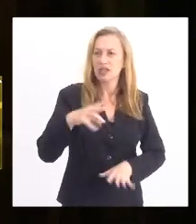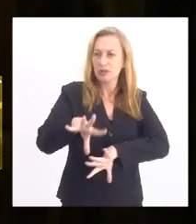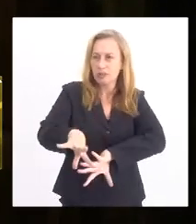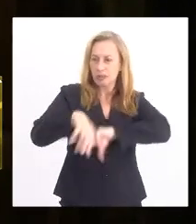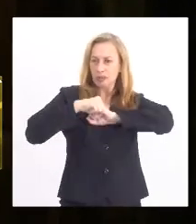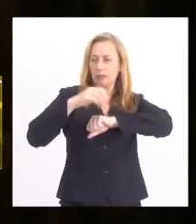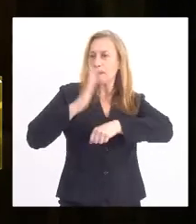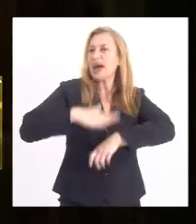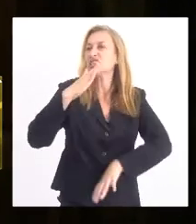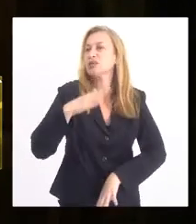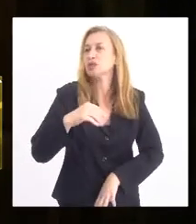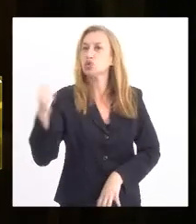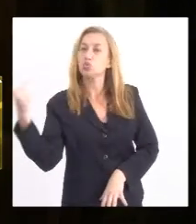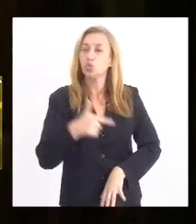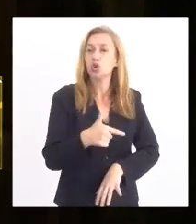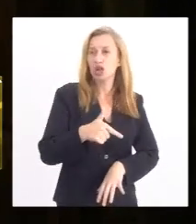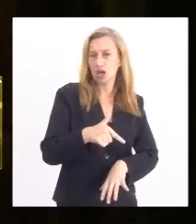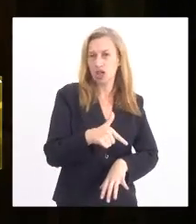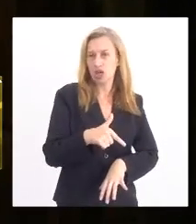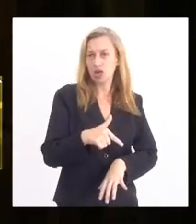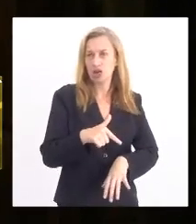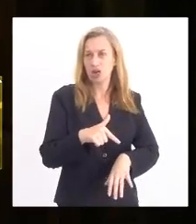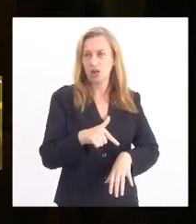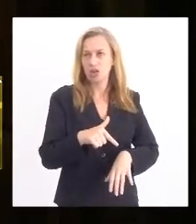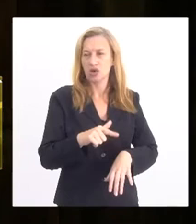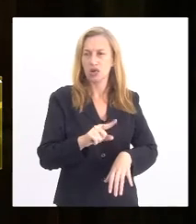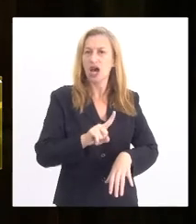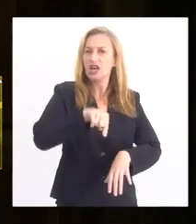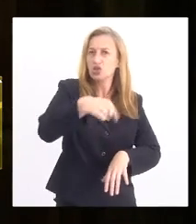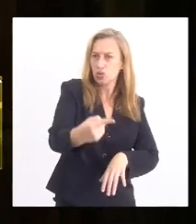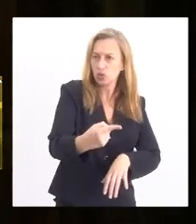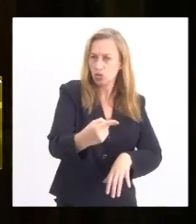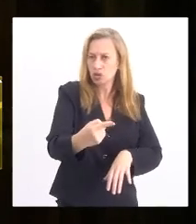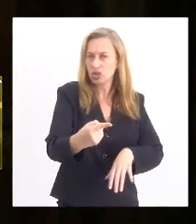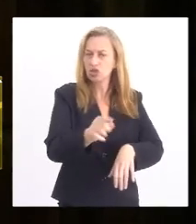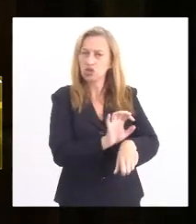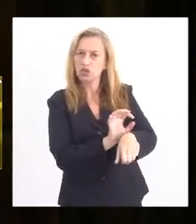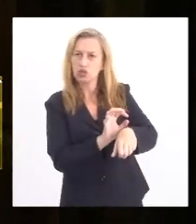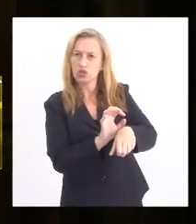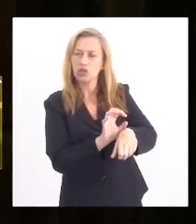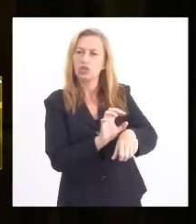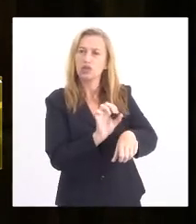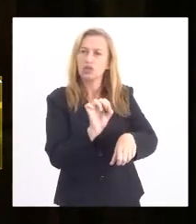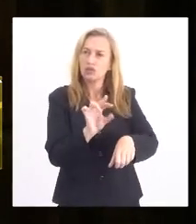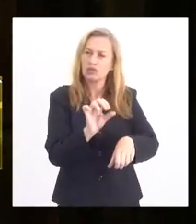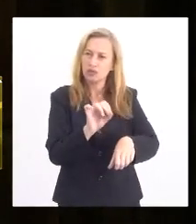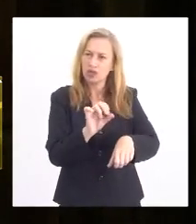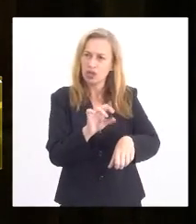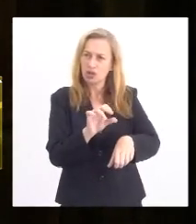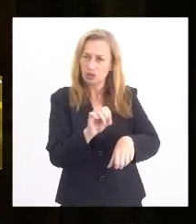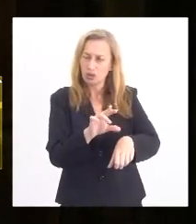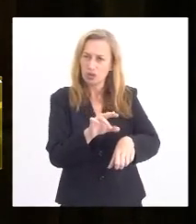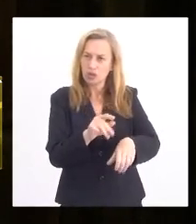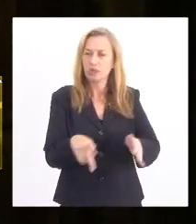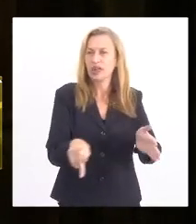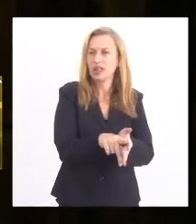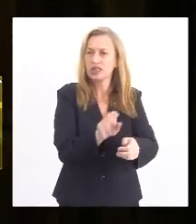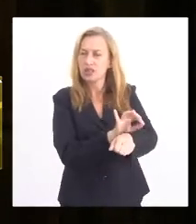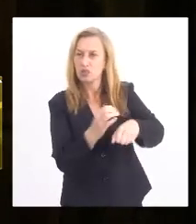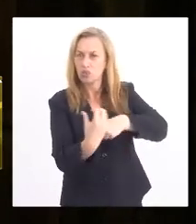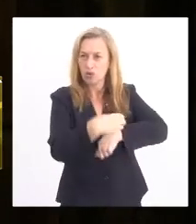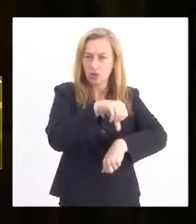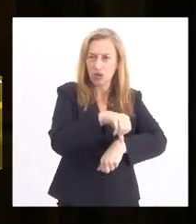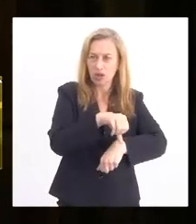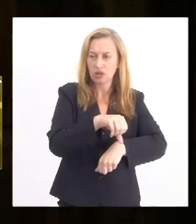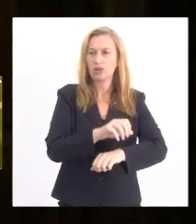do que a variante outras outras variantes da covilhã e porém ela é bem menos Letal e torno de setenta vezes menos